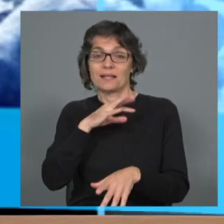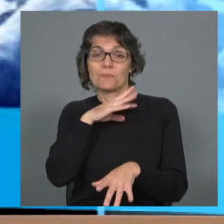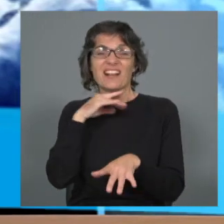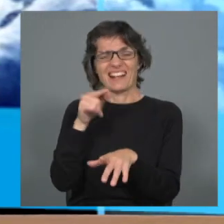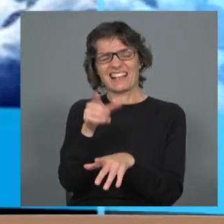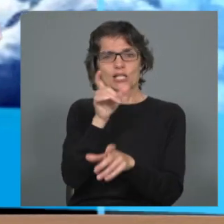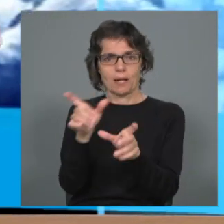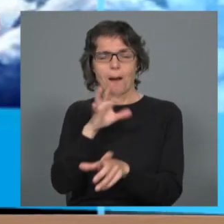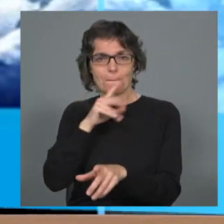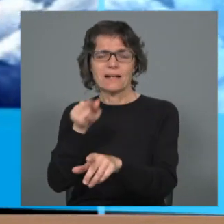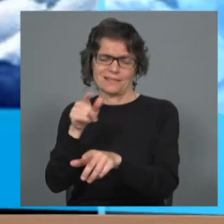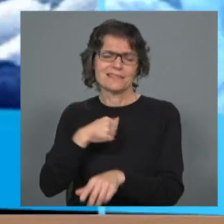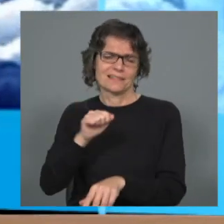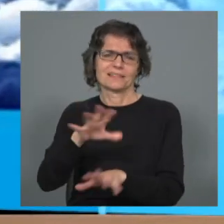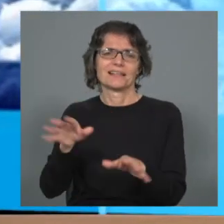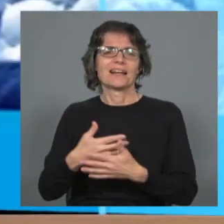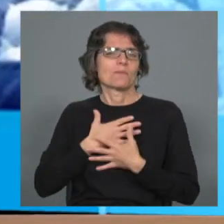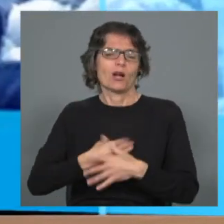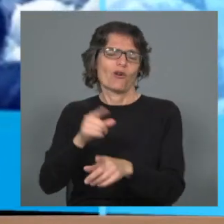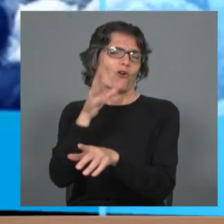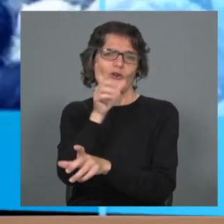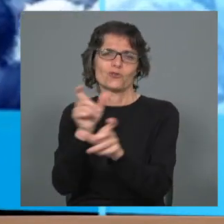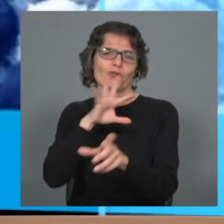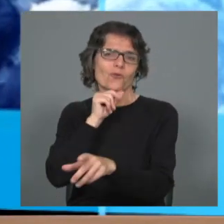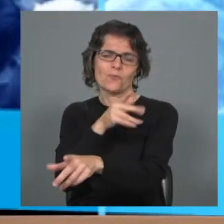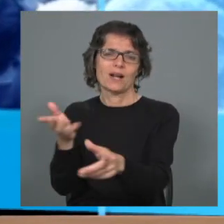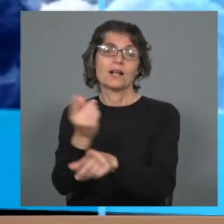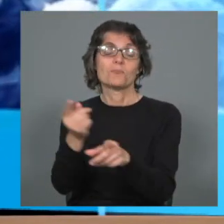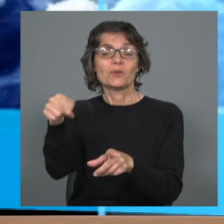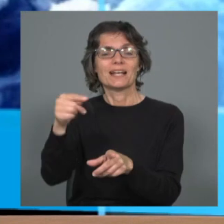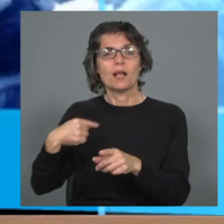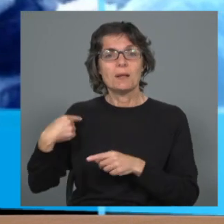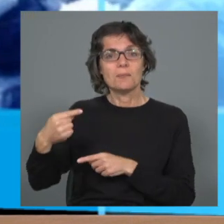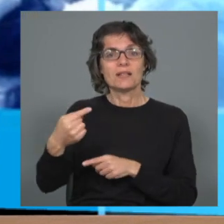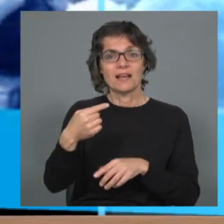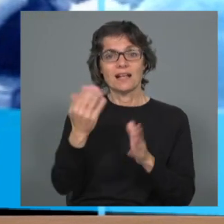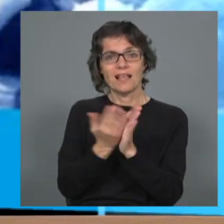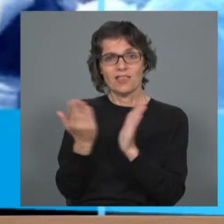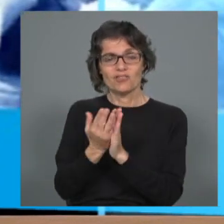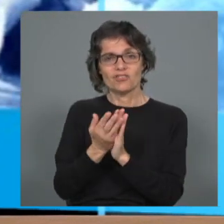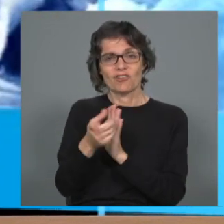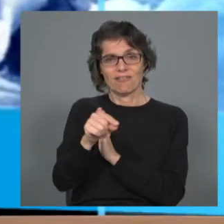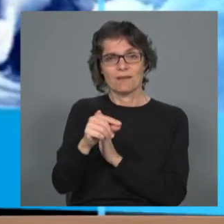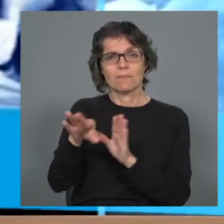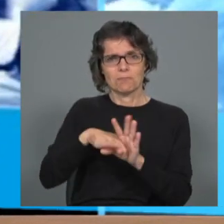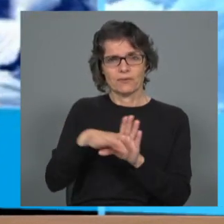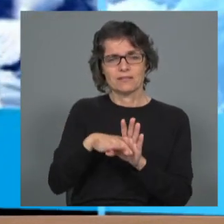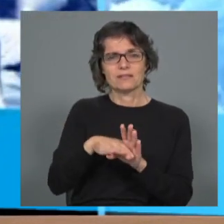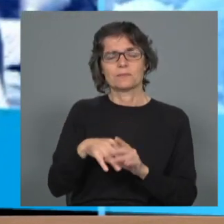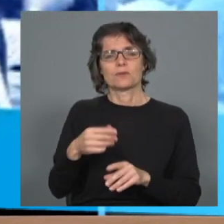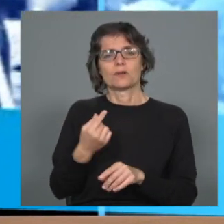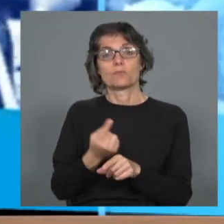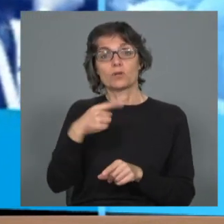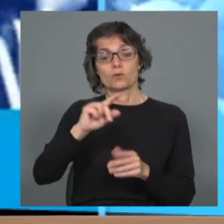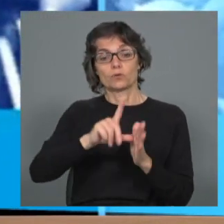mais graça às mães e acho muita graça àquelas mães que estão lá no dia-a-dia na escola. Nós, na ajuda de mãe, temos